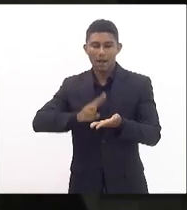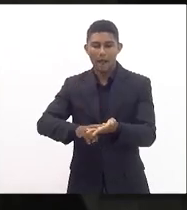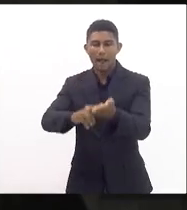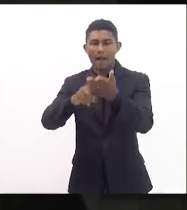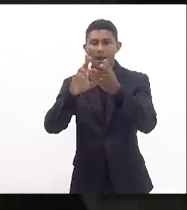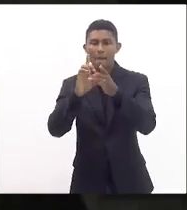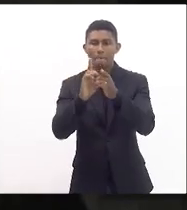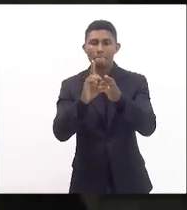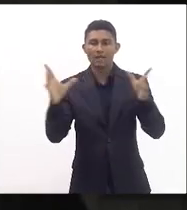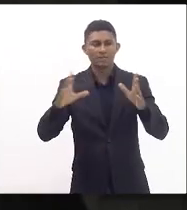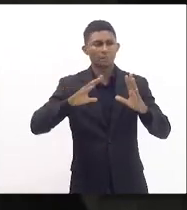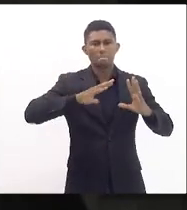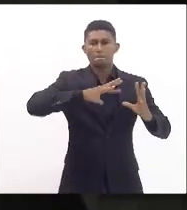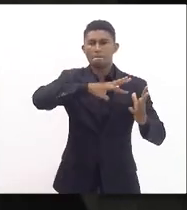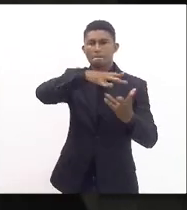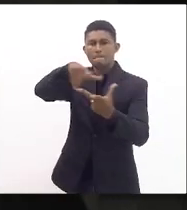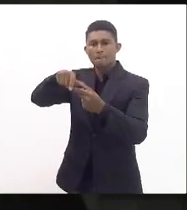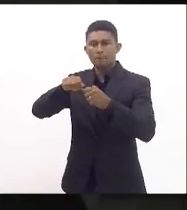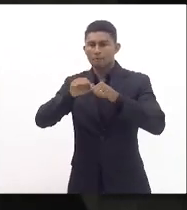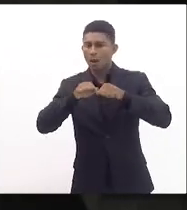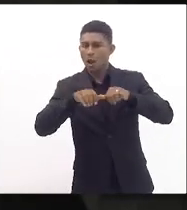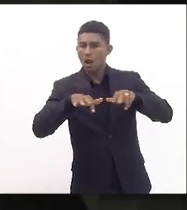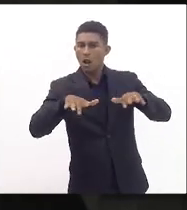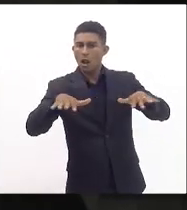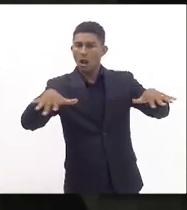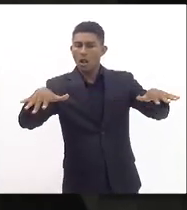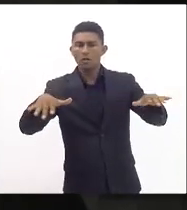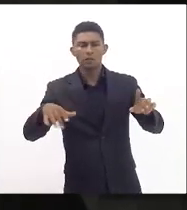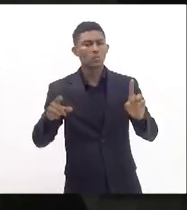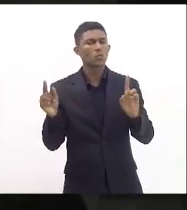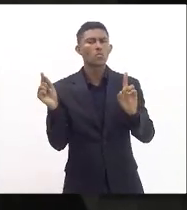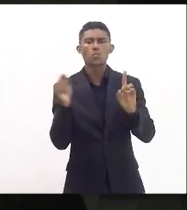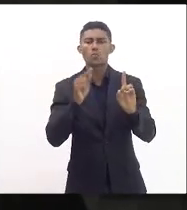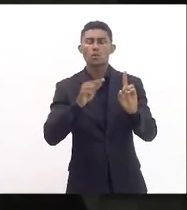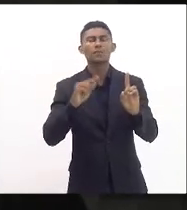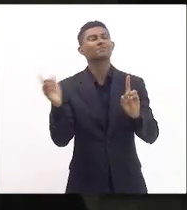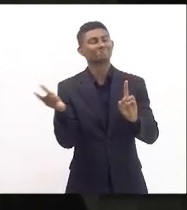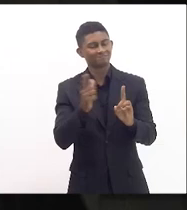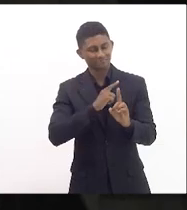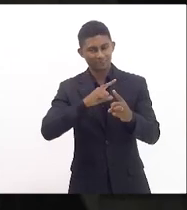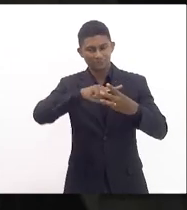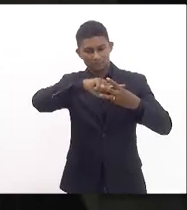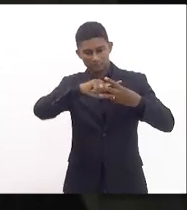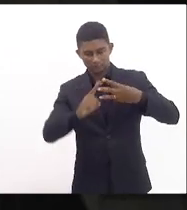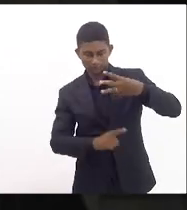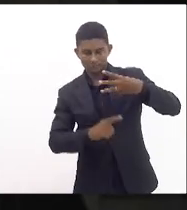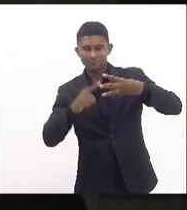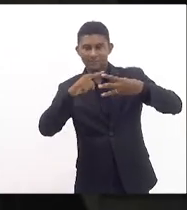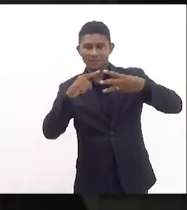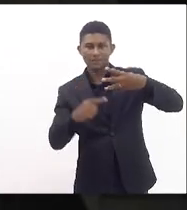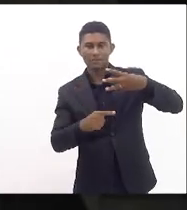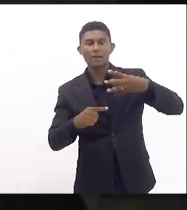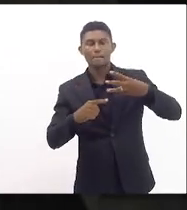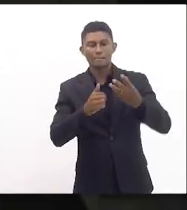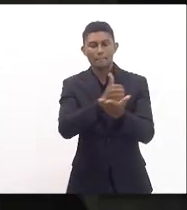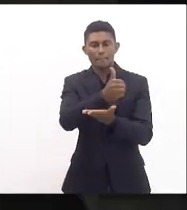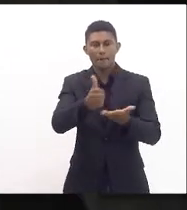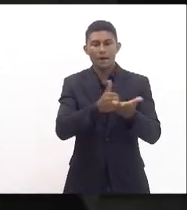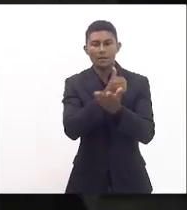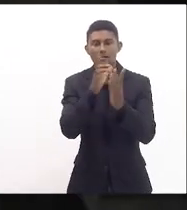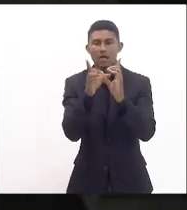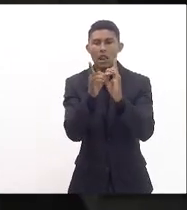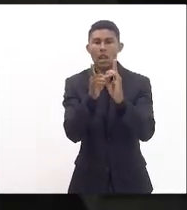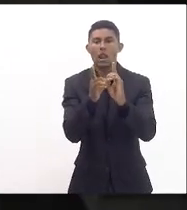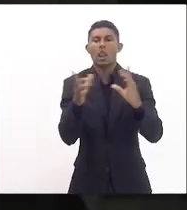né, o que é chamado da tríade, que é o pilar da democracia.